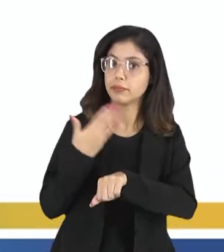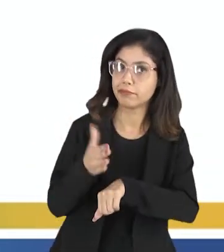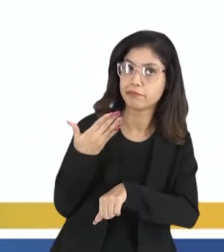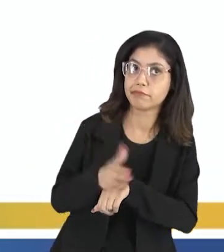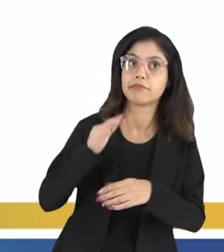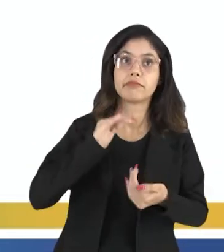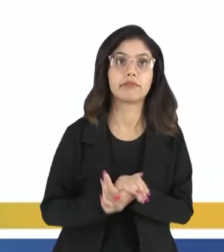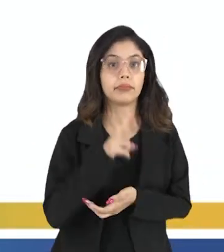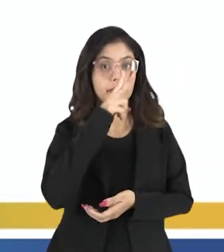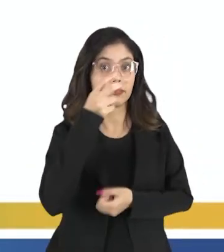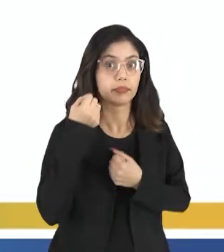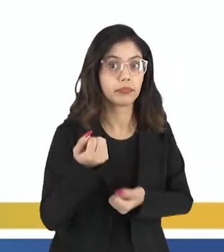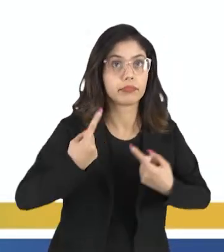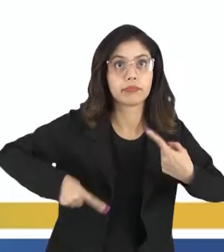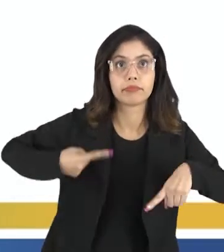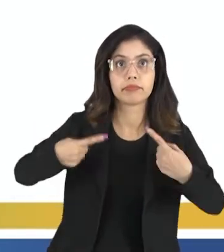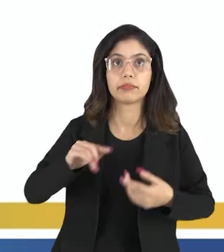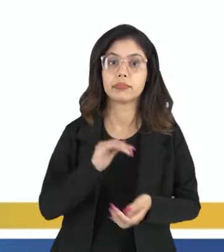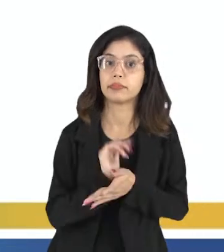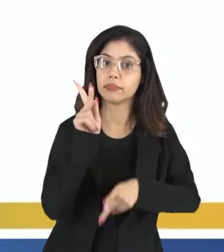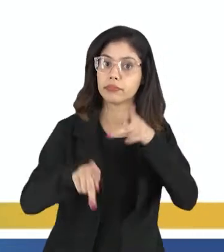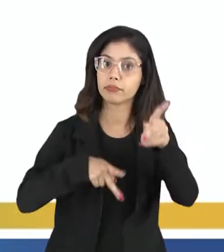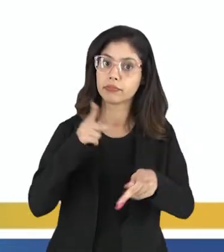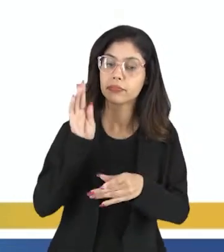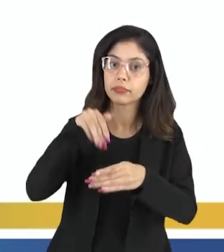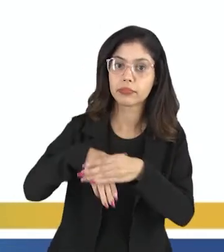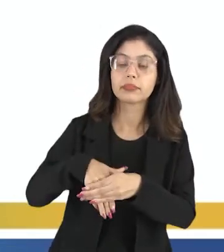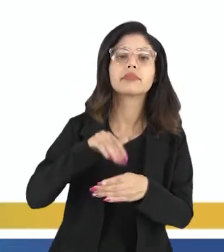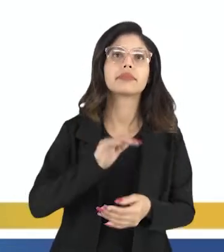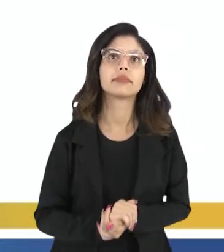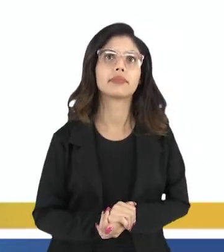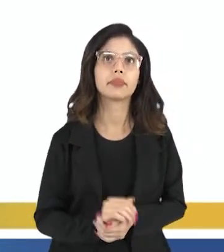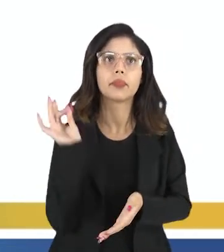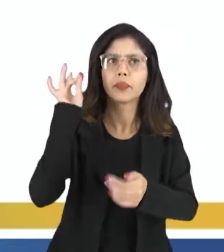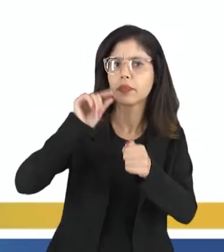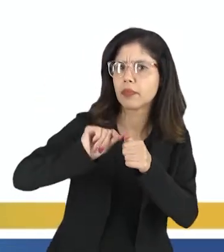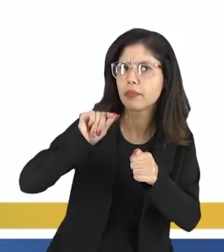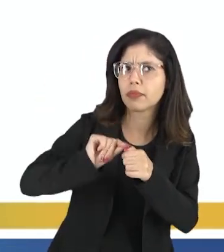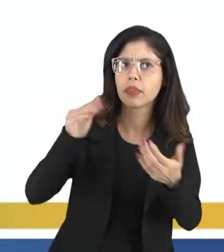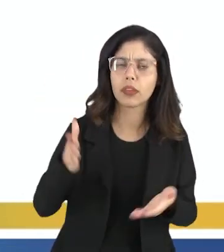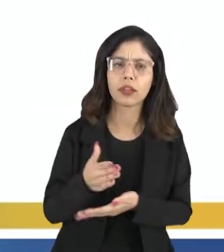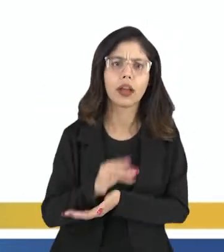é o exercício do poder político pela população eleitoral, feita de